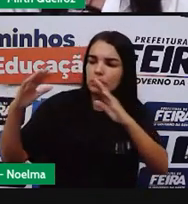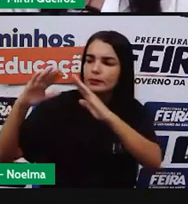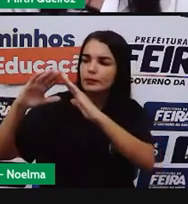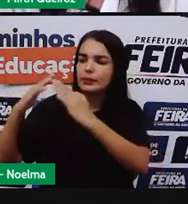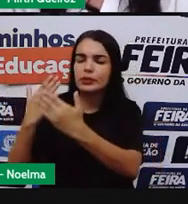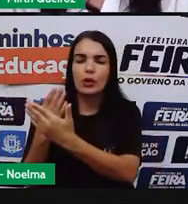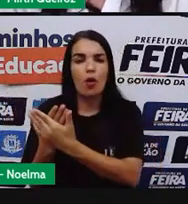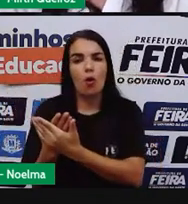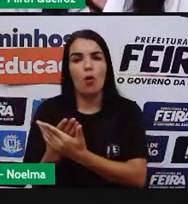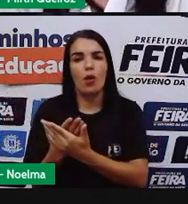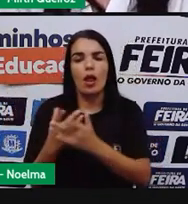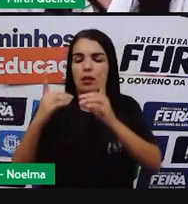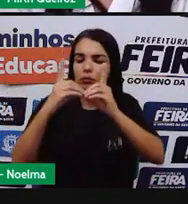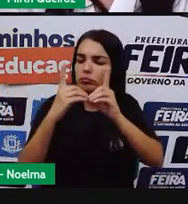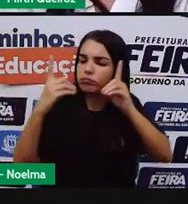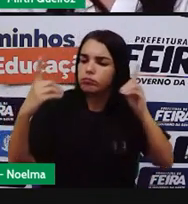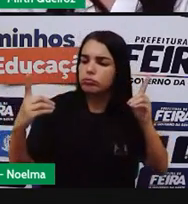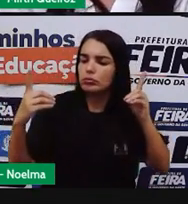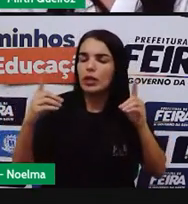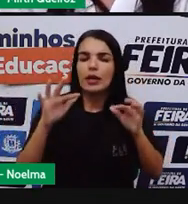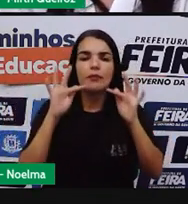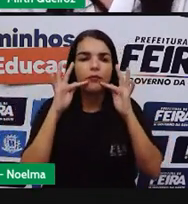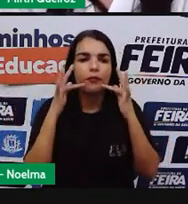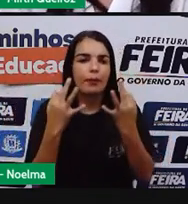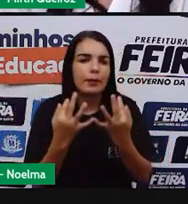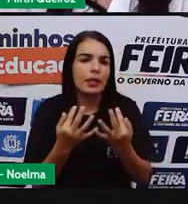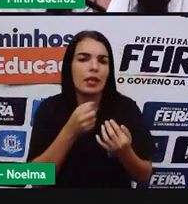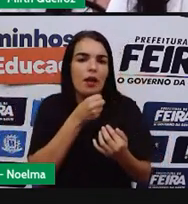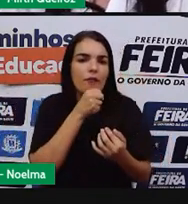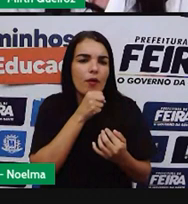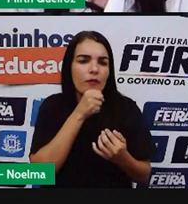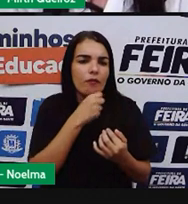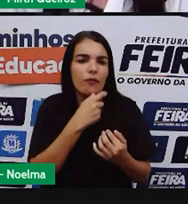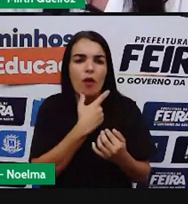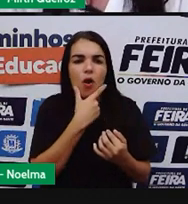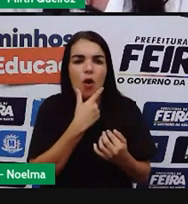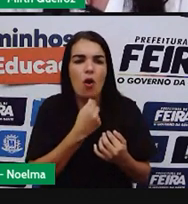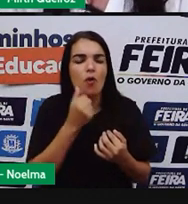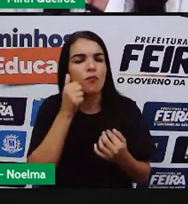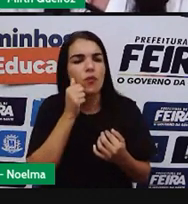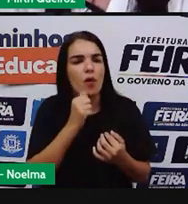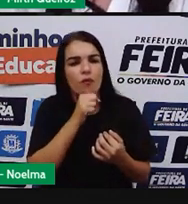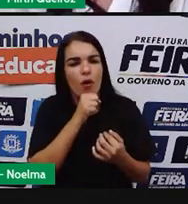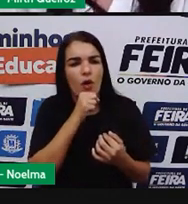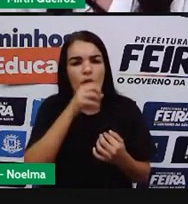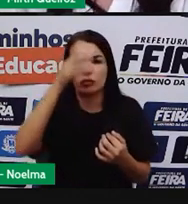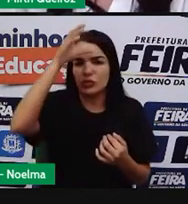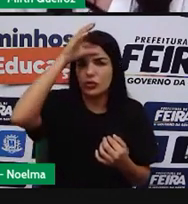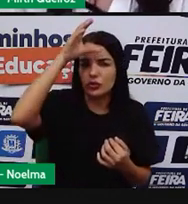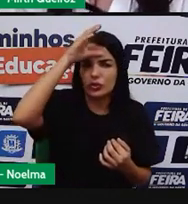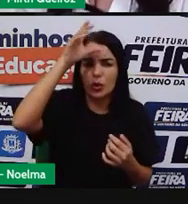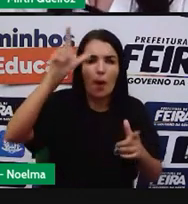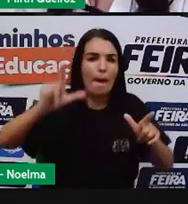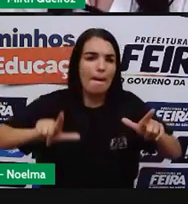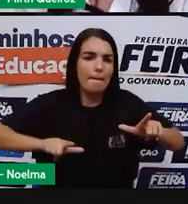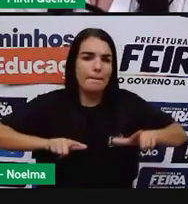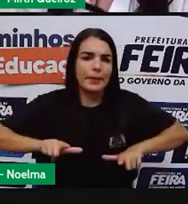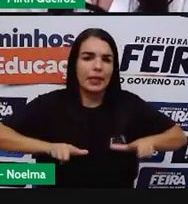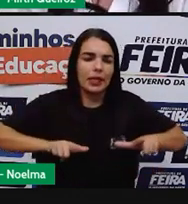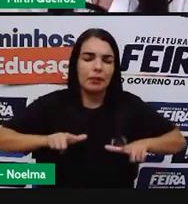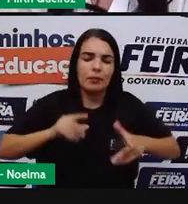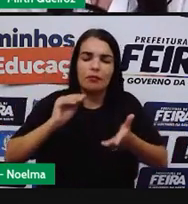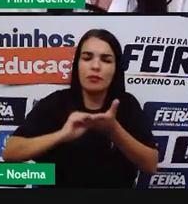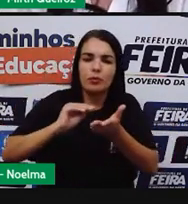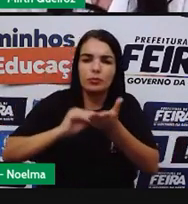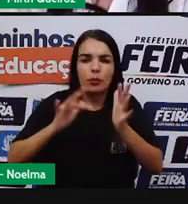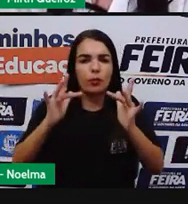afastamento dos nossos familiares, ter que ficar mais distante dos nossos avós, né? Dos nossos tios, sem ter contato com os primos, sem ter contato com os colegas